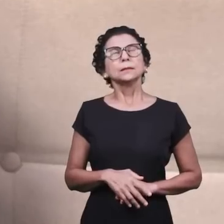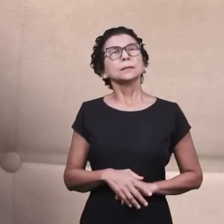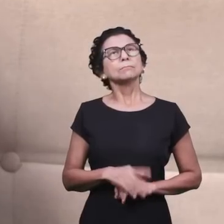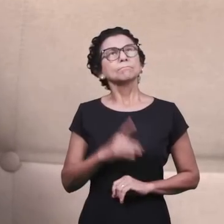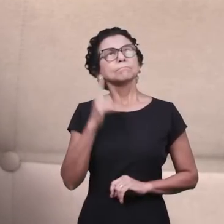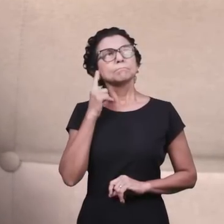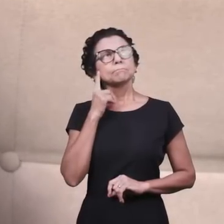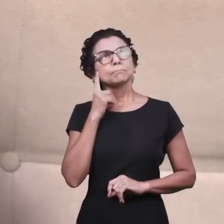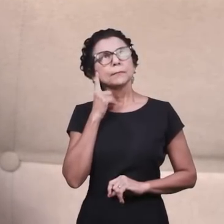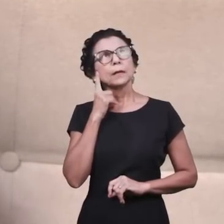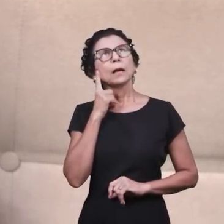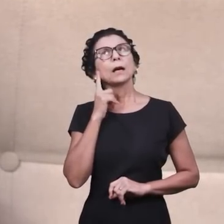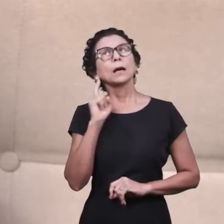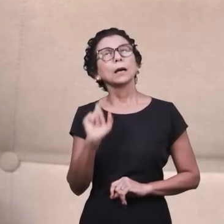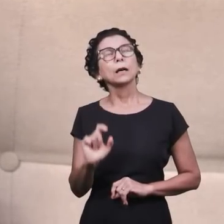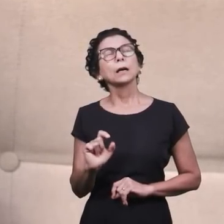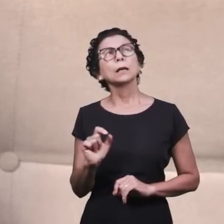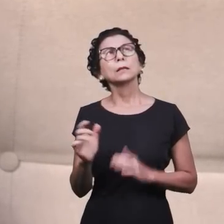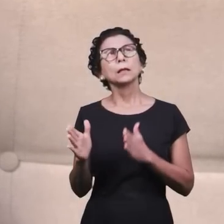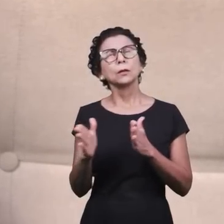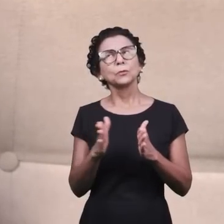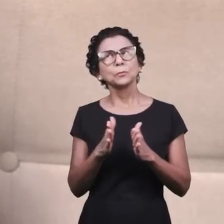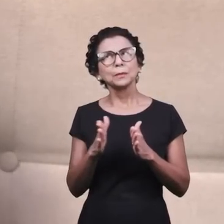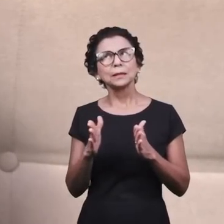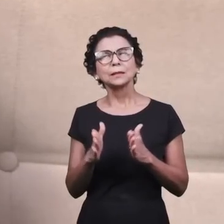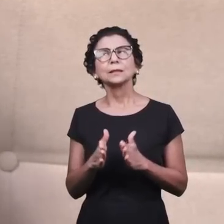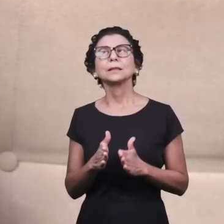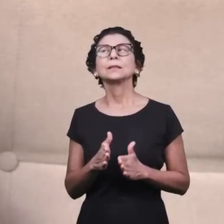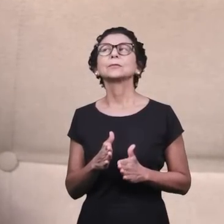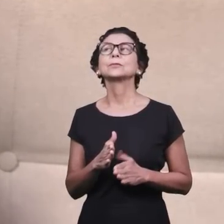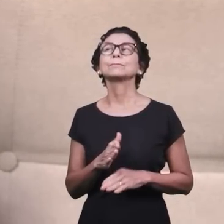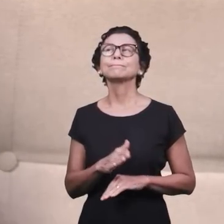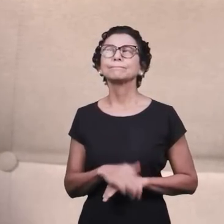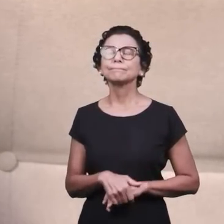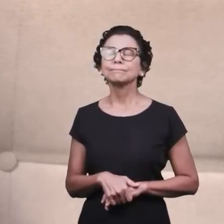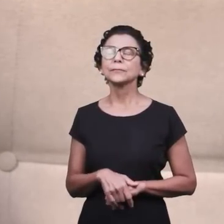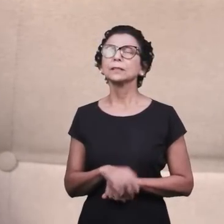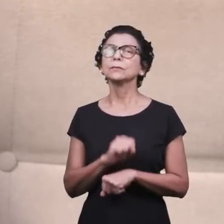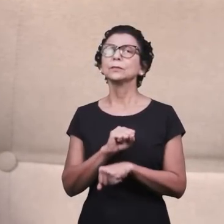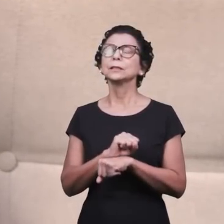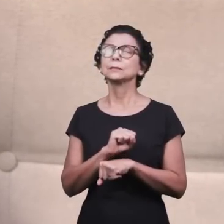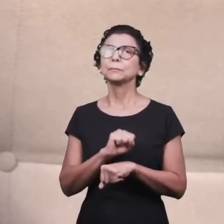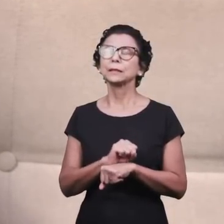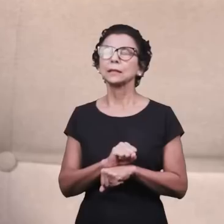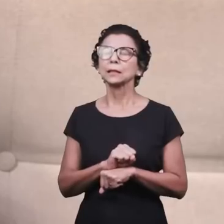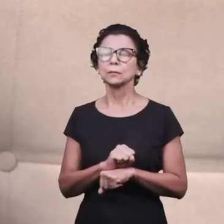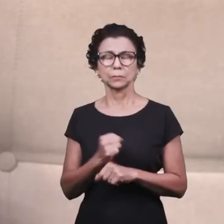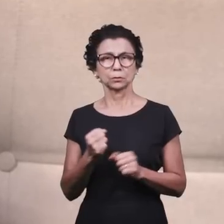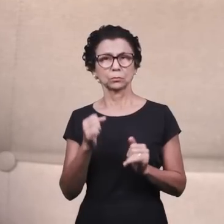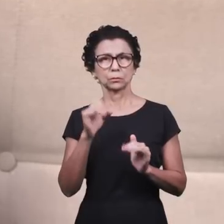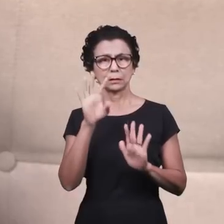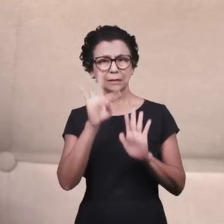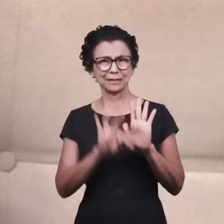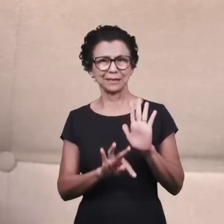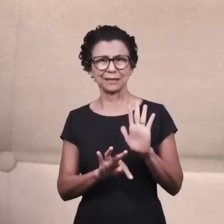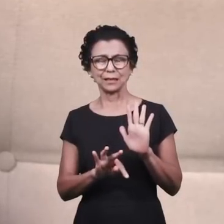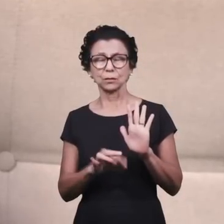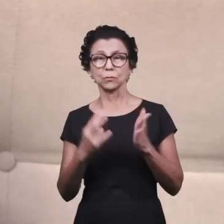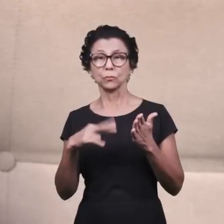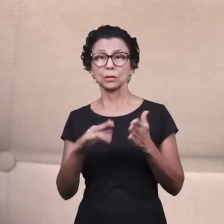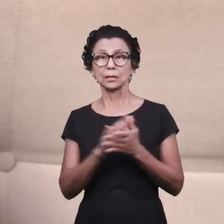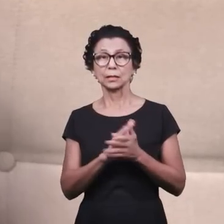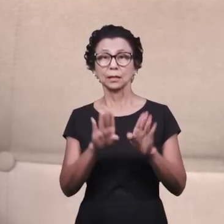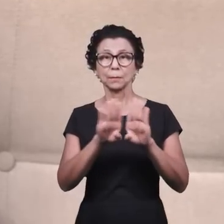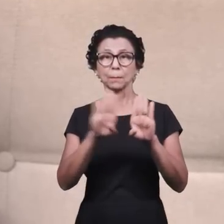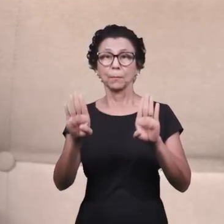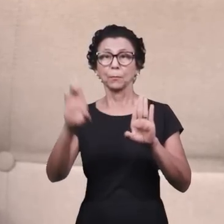está por vir e que você vai esperar, mas de repente quando você se depara com esse texto, eis que estou à porta e